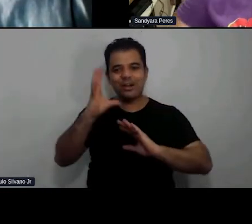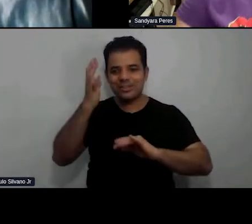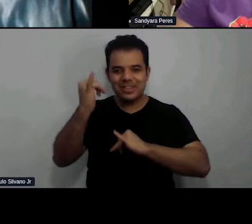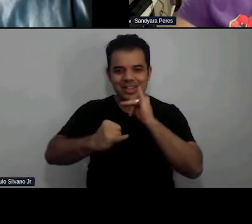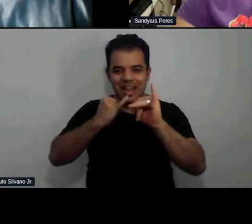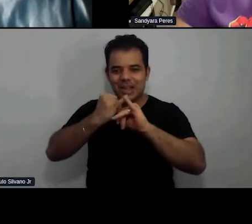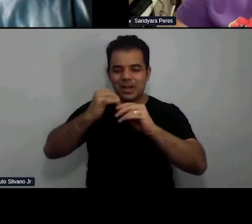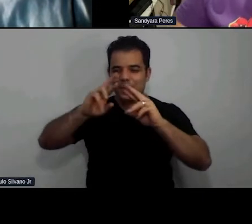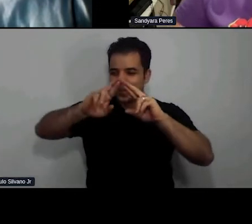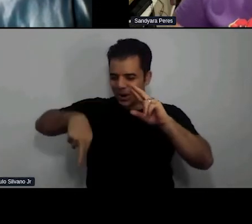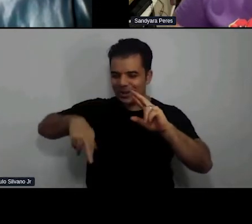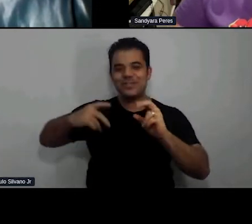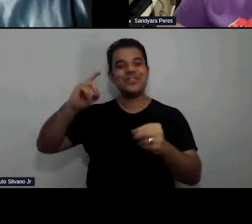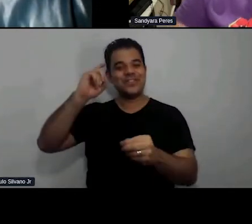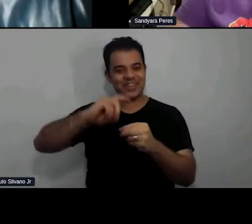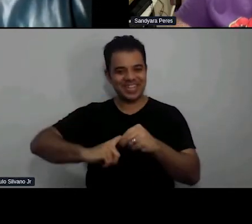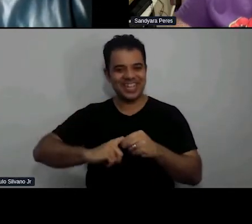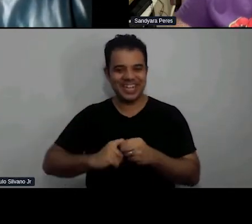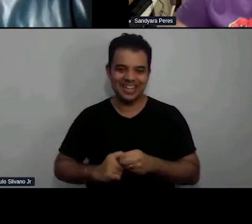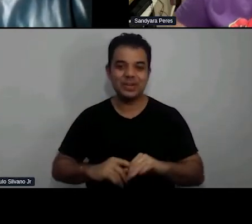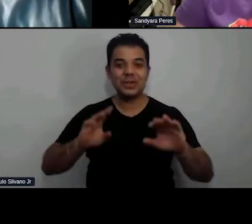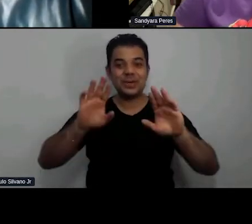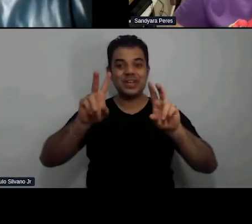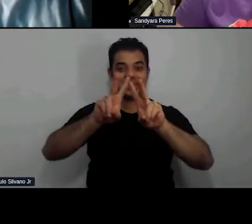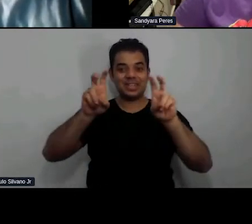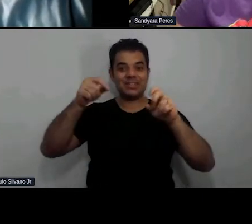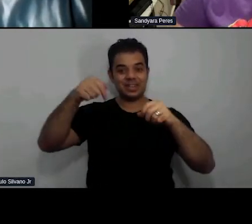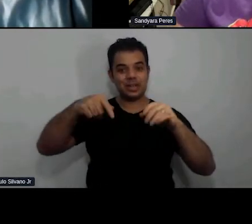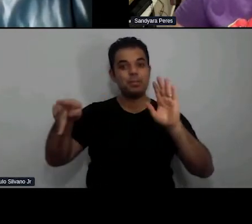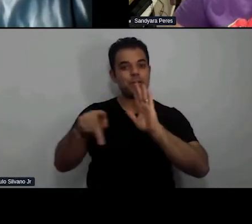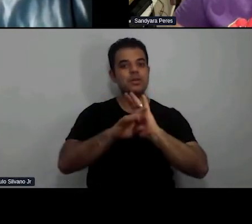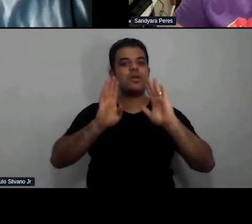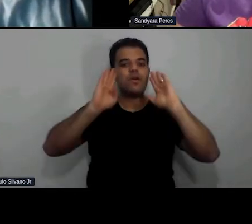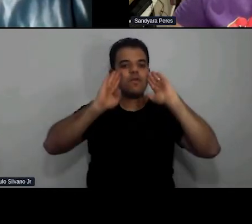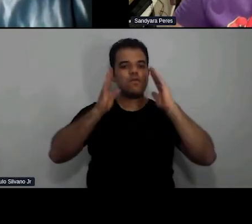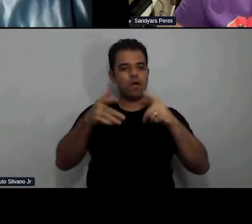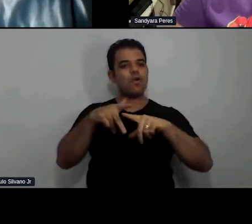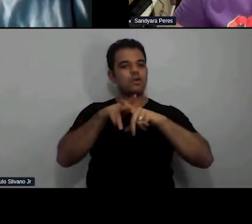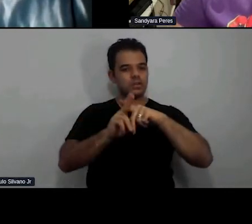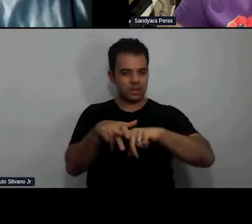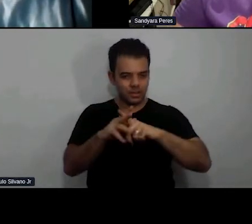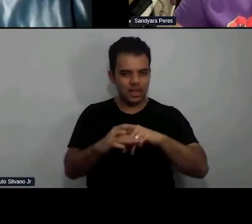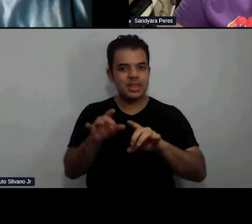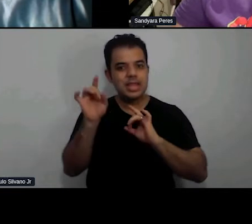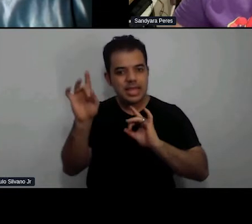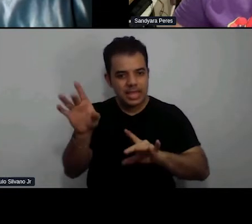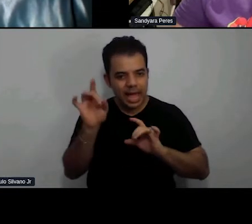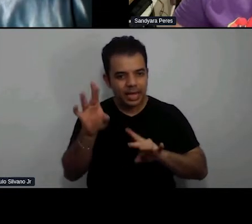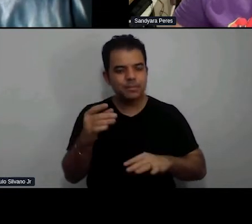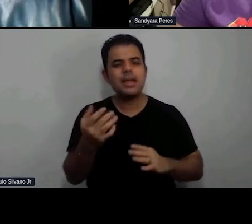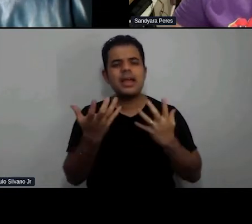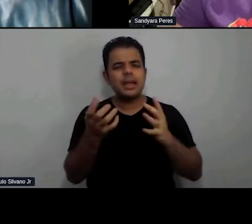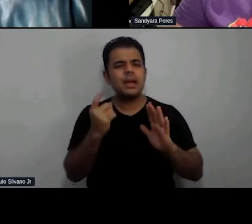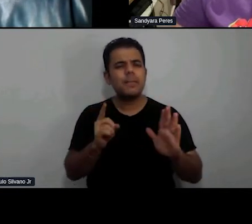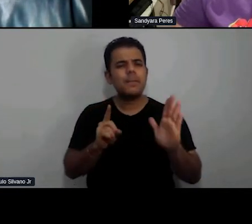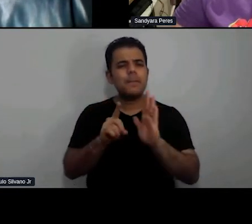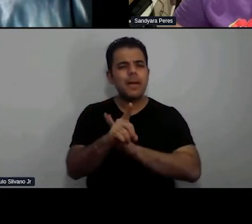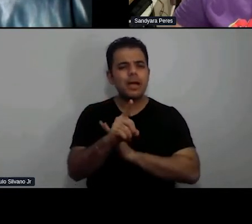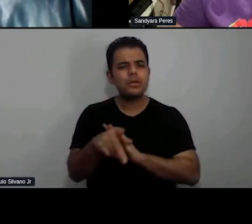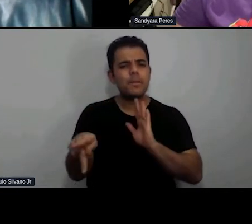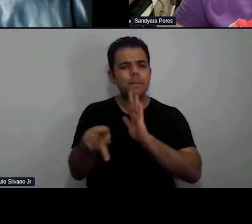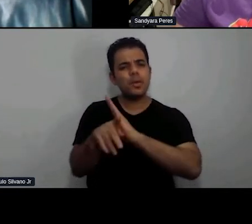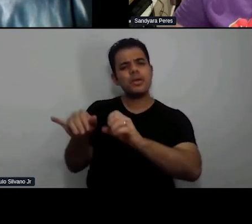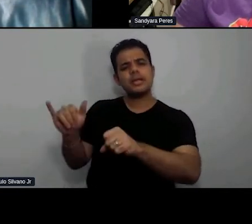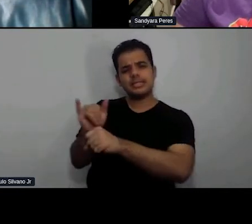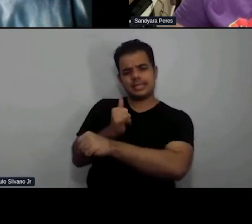voltei. O tema do nosso painel é focado em ferramentas e técnicas, mas eu queria fazer uma pergunta mais de